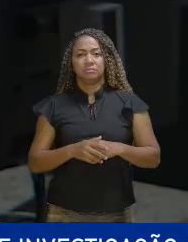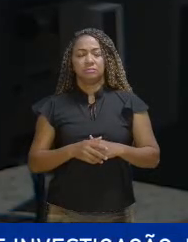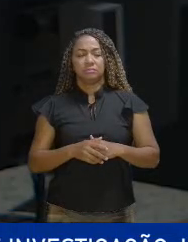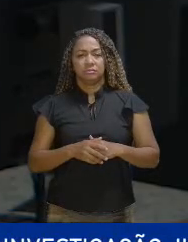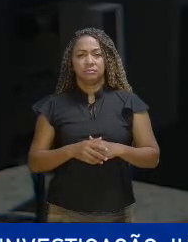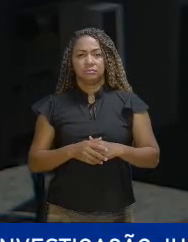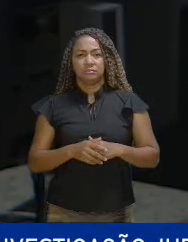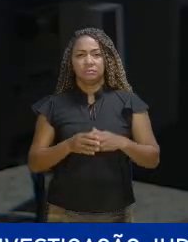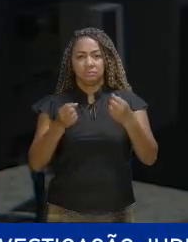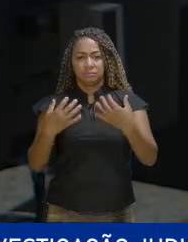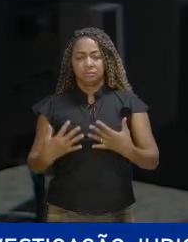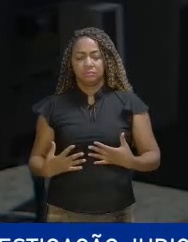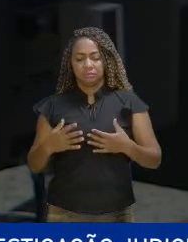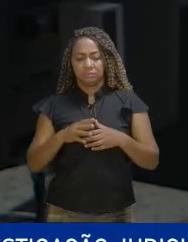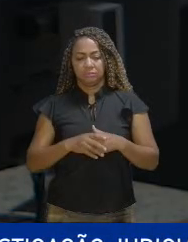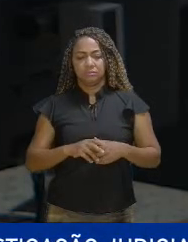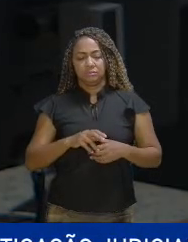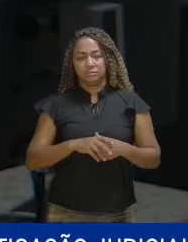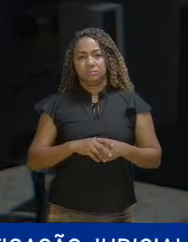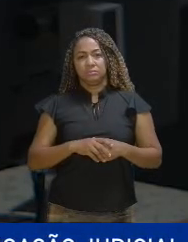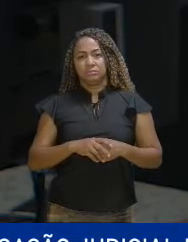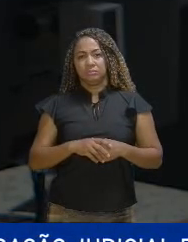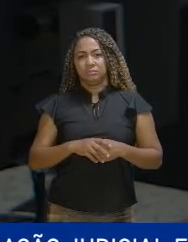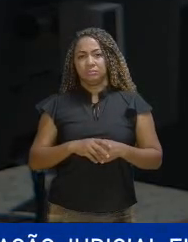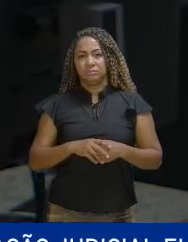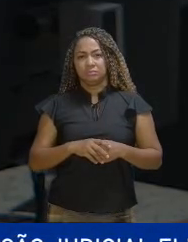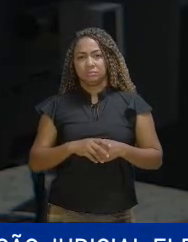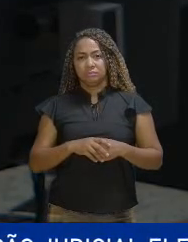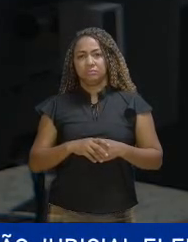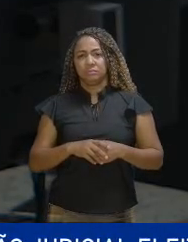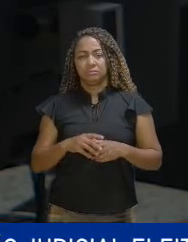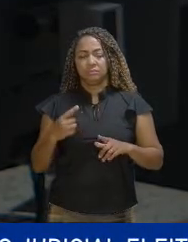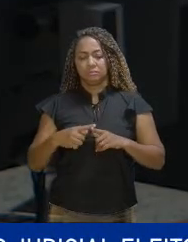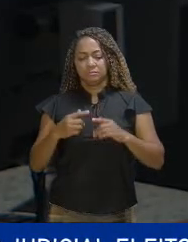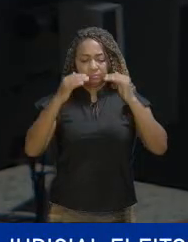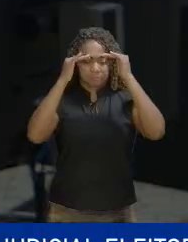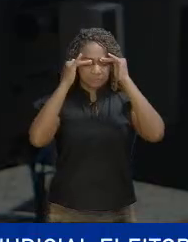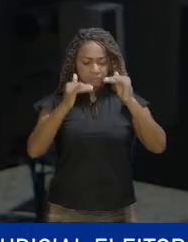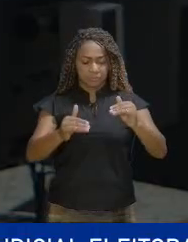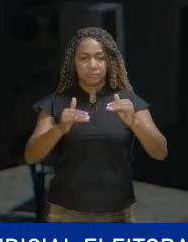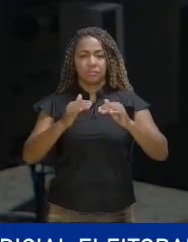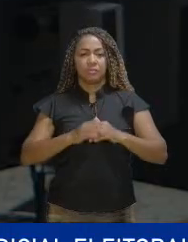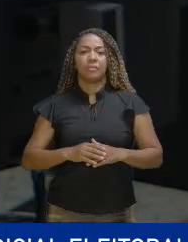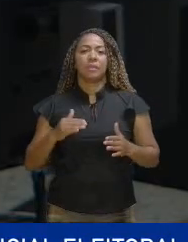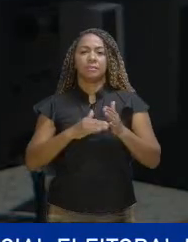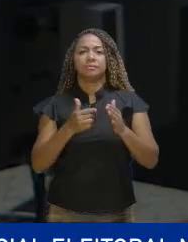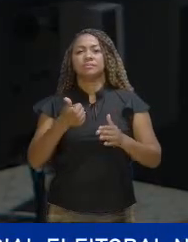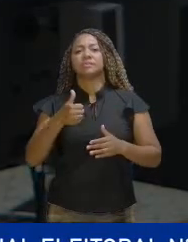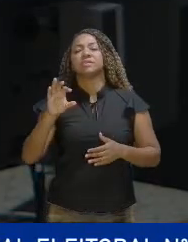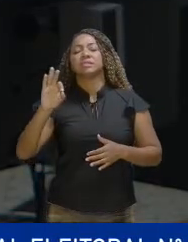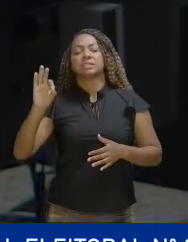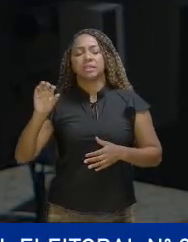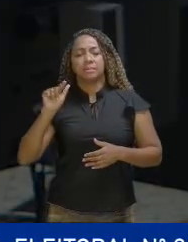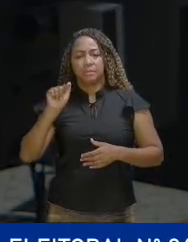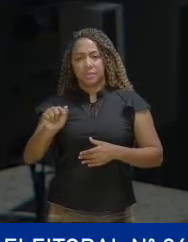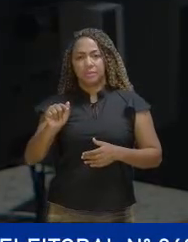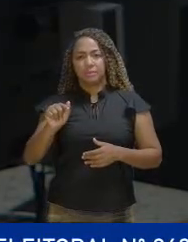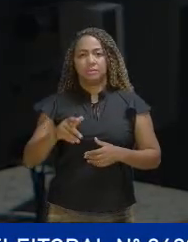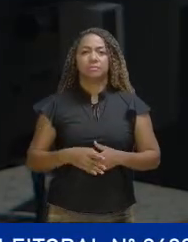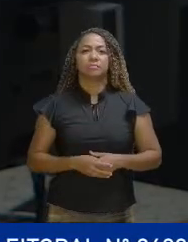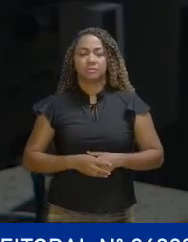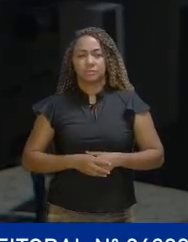liminar. Era 5.000 por ato de descumprimento até o máximo de 100.000.